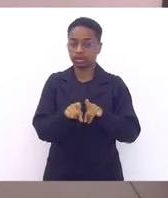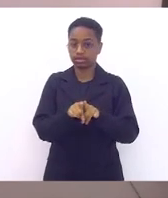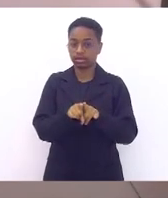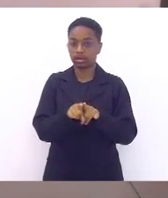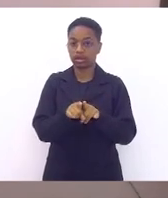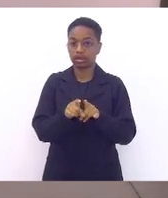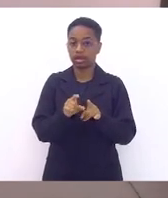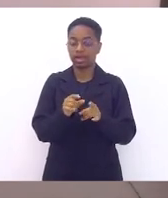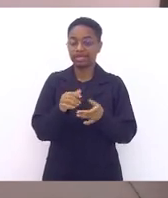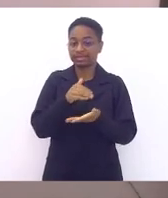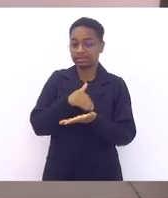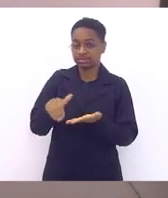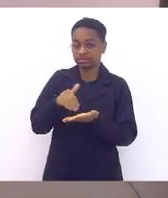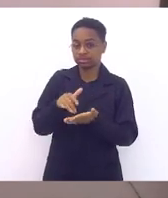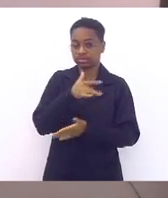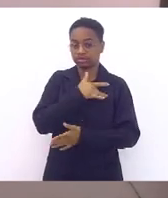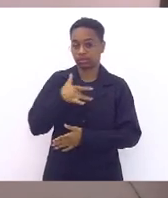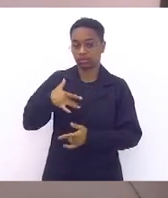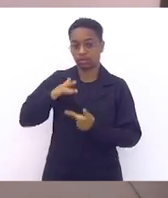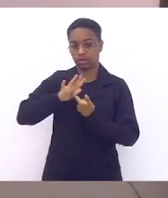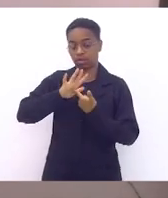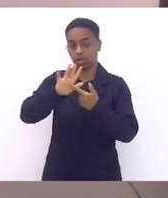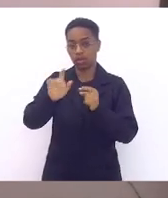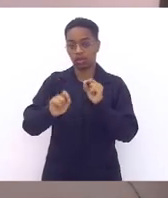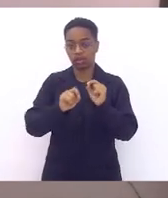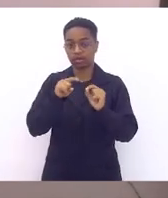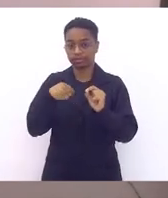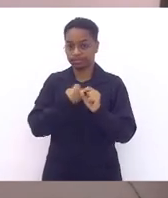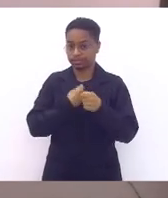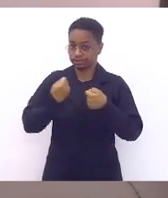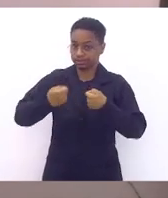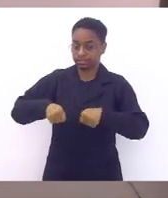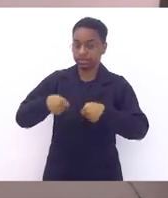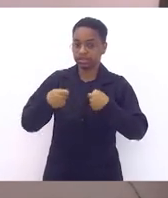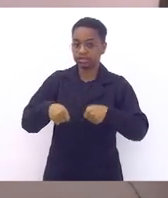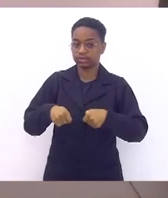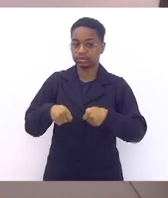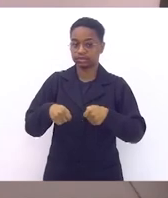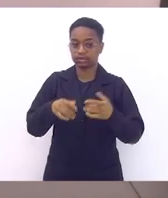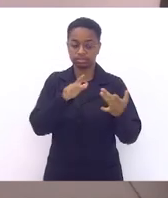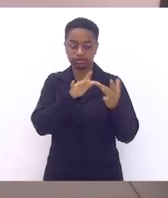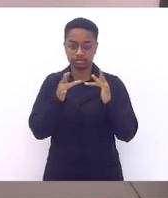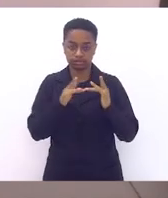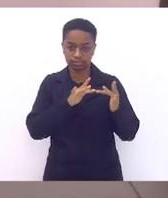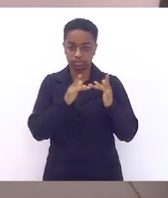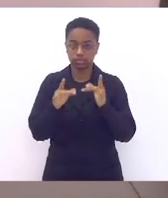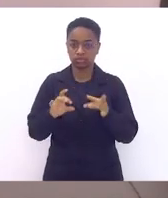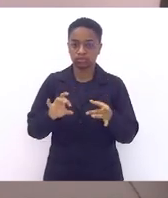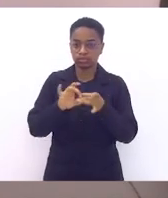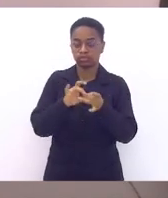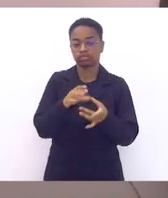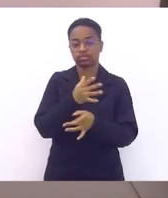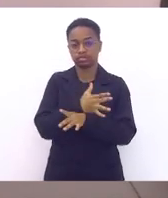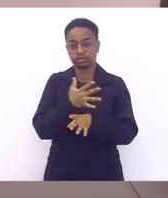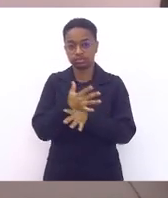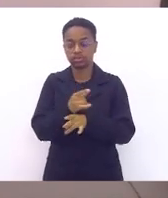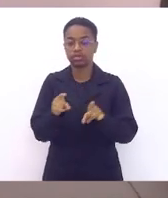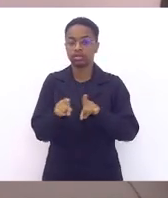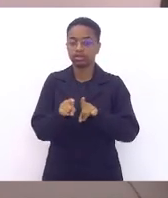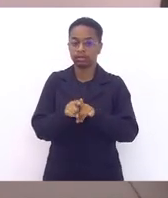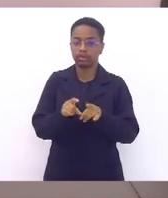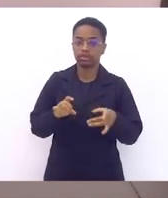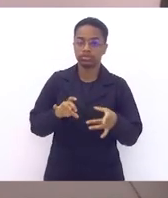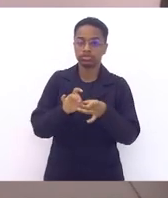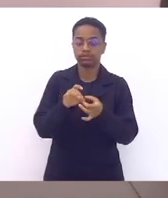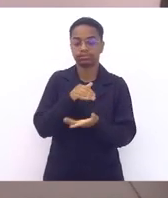pela Secretaria de Saúde, a gente tinha que ter uma articulação com os municípios, uma articulação